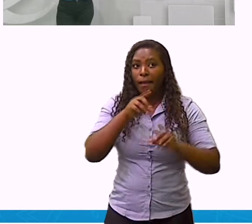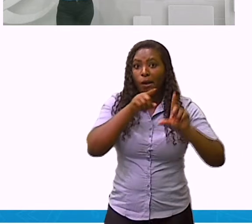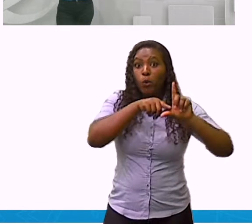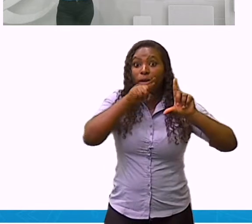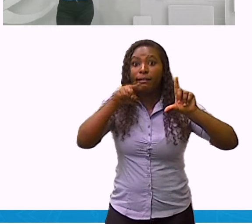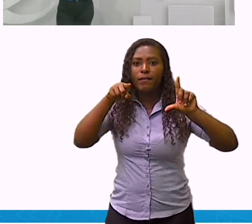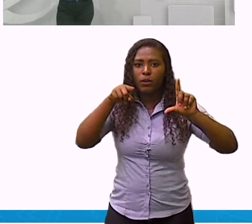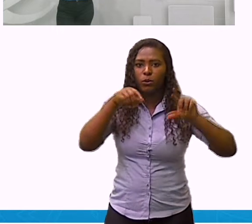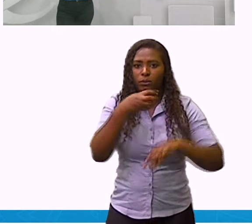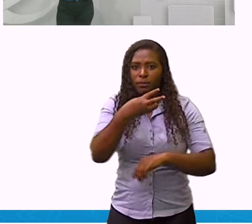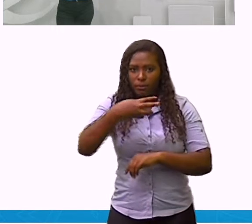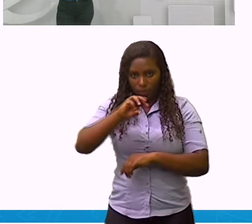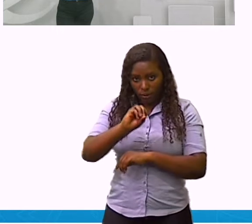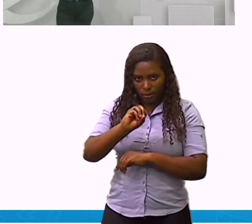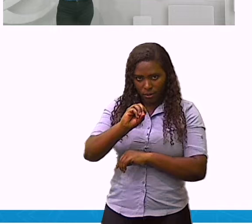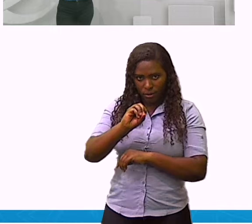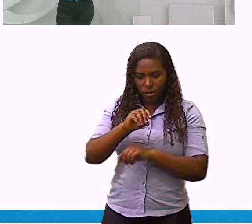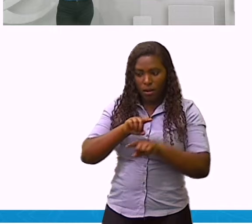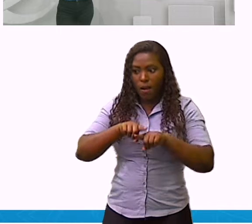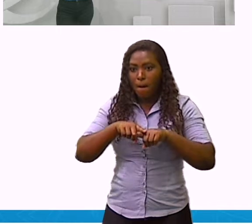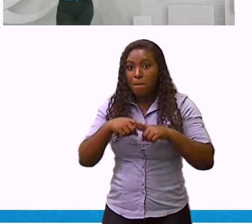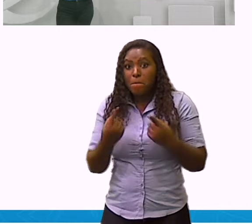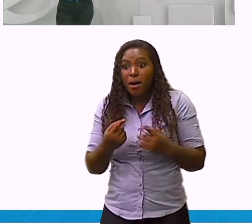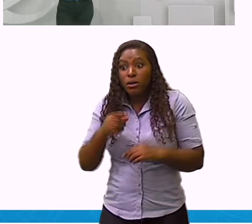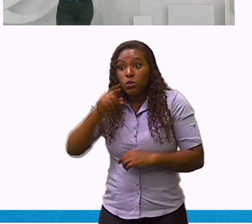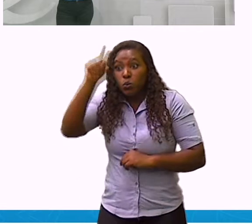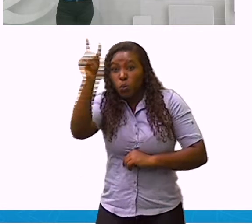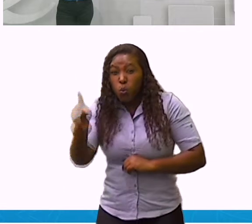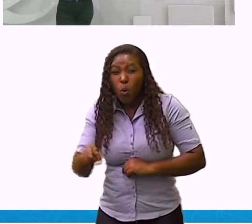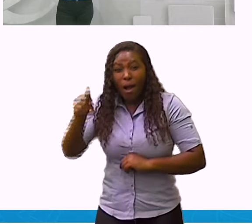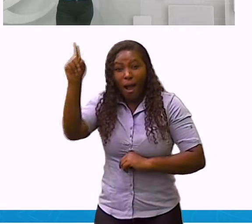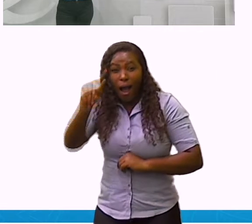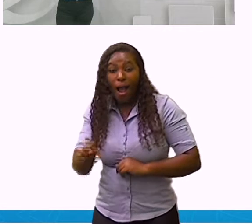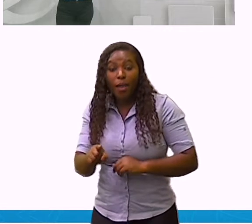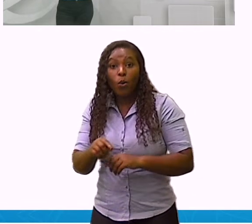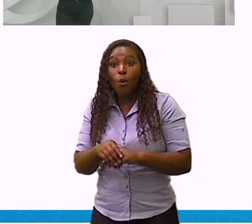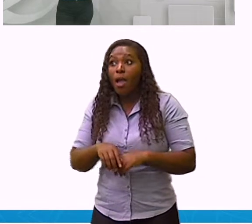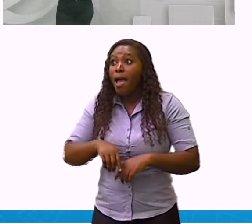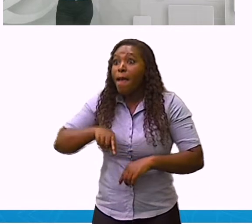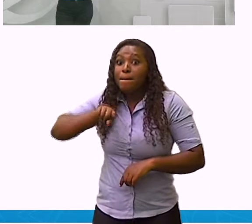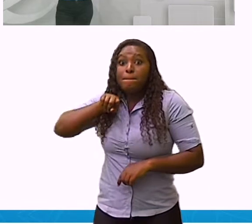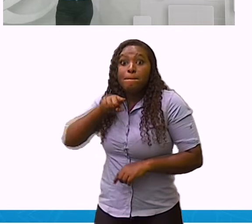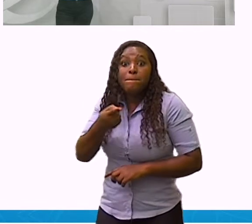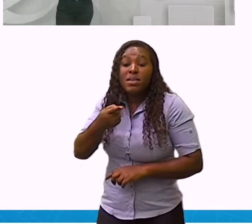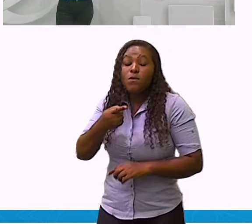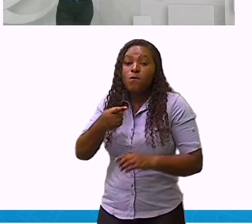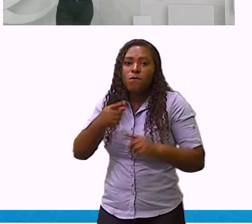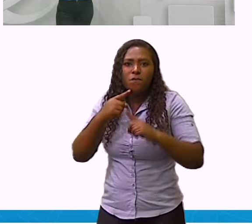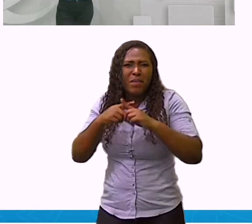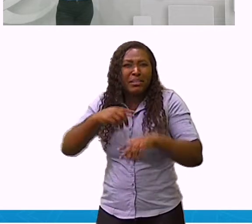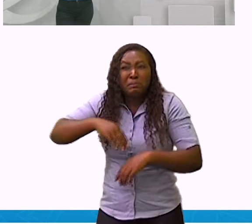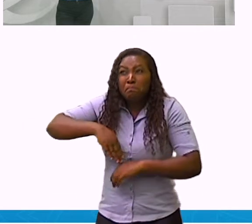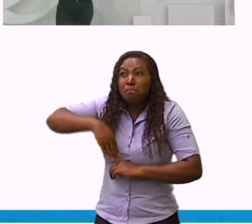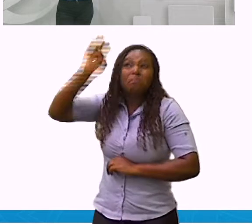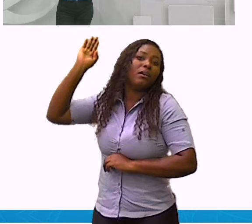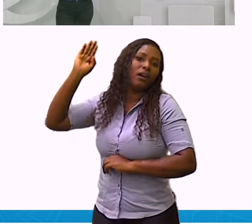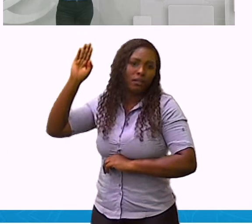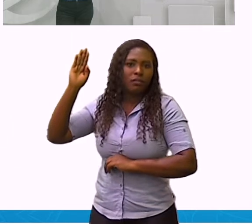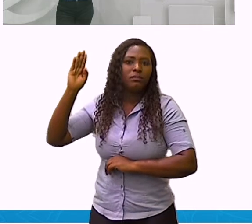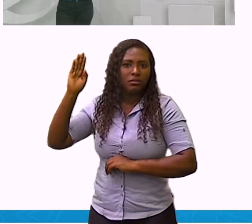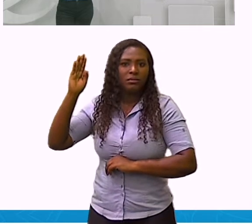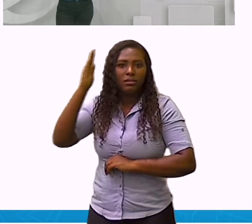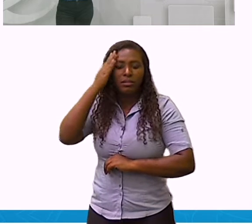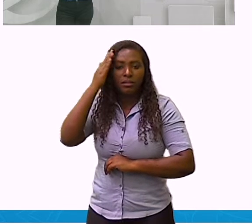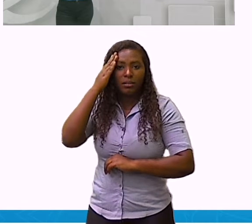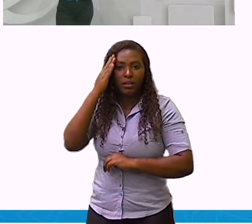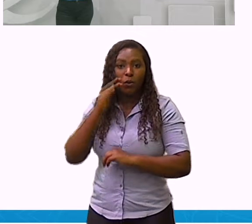maior que um chuveiro elétrico, não é isso? Então, observe o tamanho da carga que tem